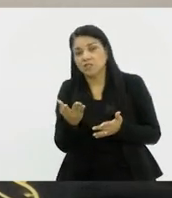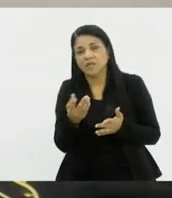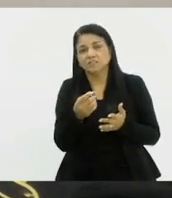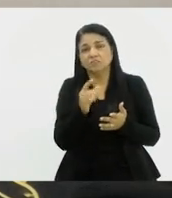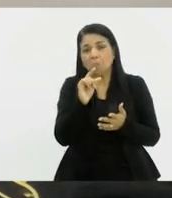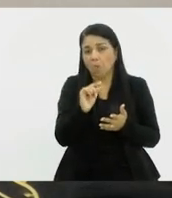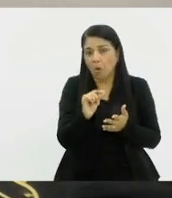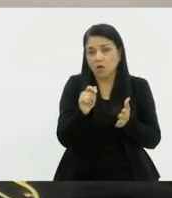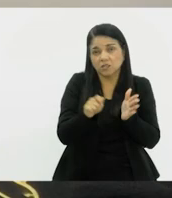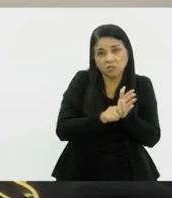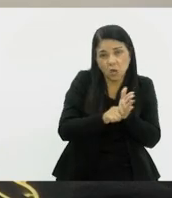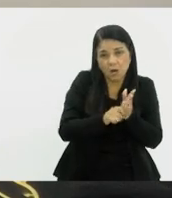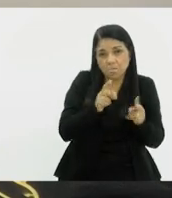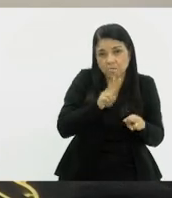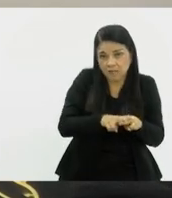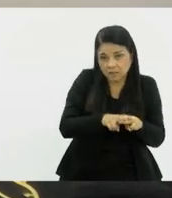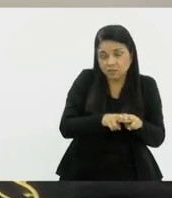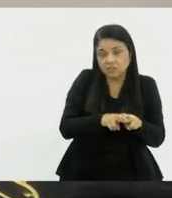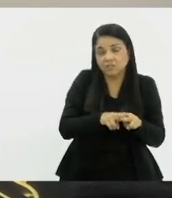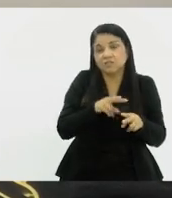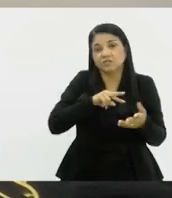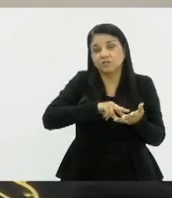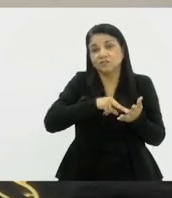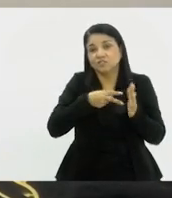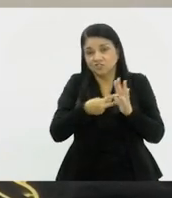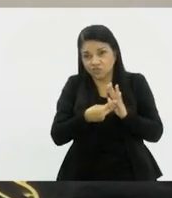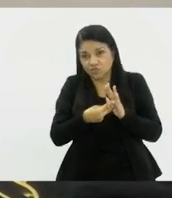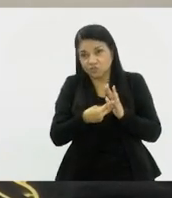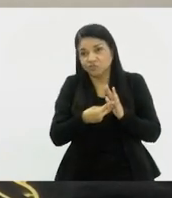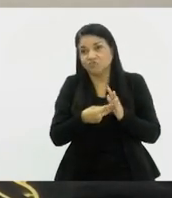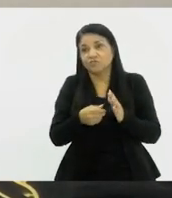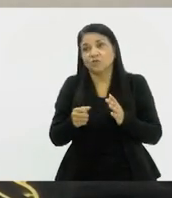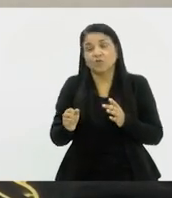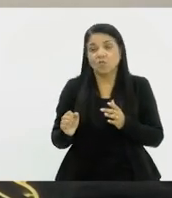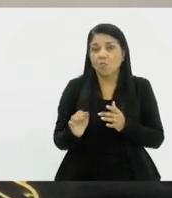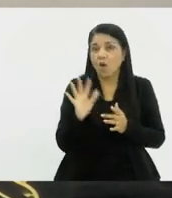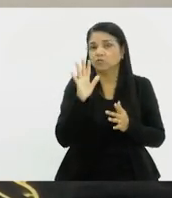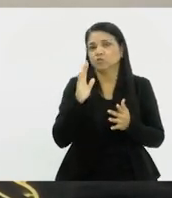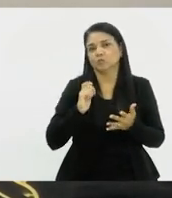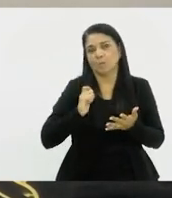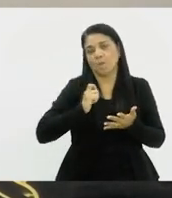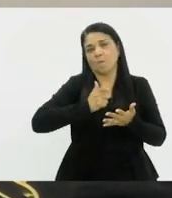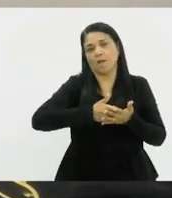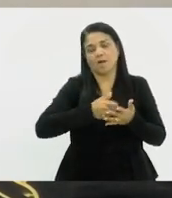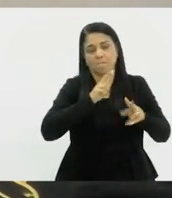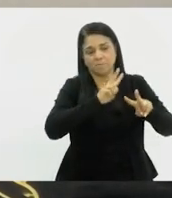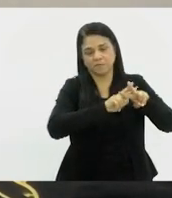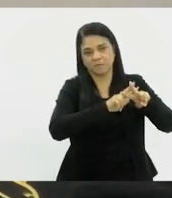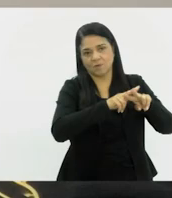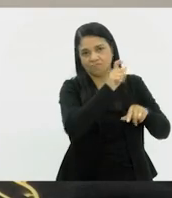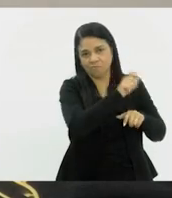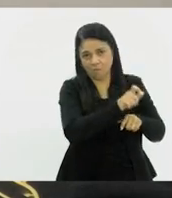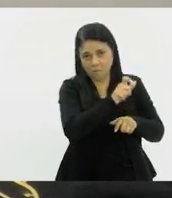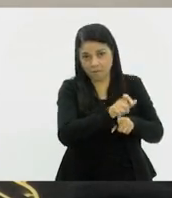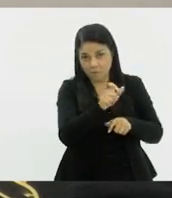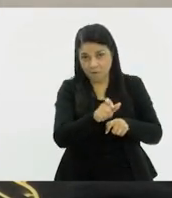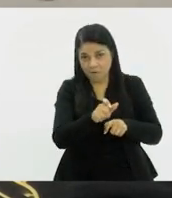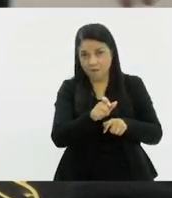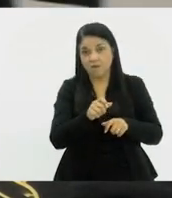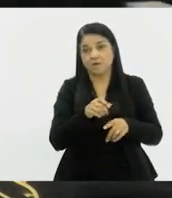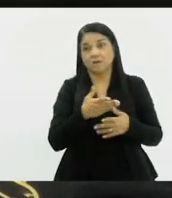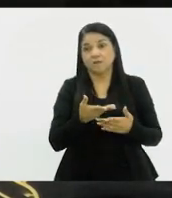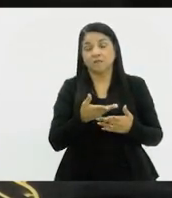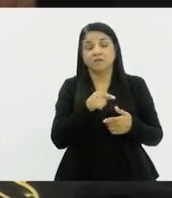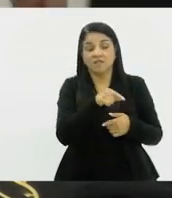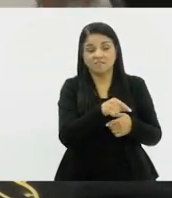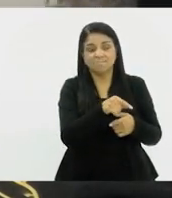apreende e nesse sentido você tem um custo altíssimo com o encarceramento né desses jovens eh eles vão sair dali num phd